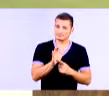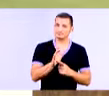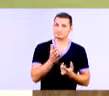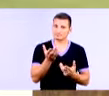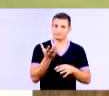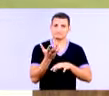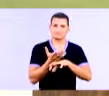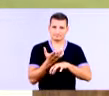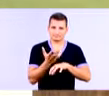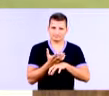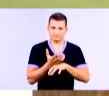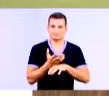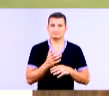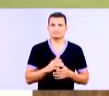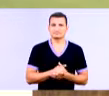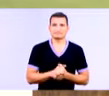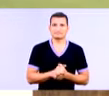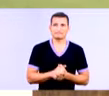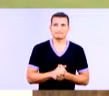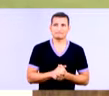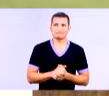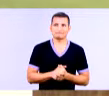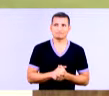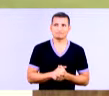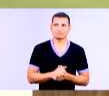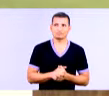disciplina a